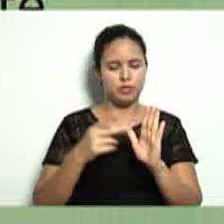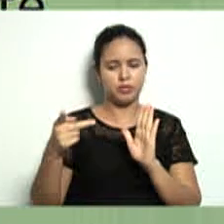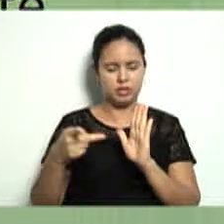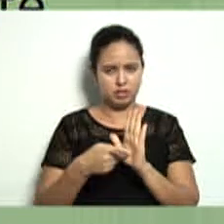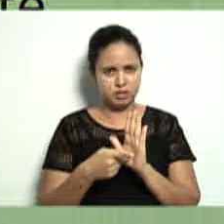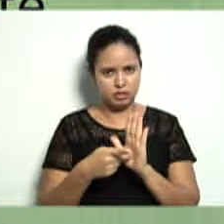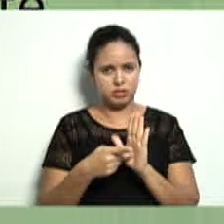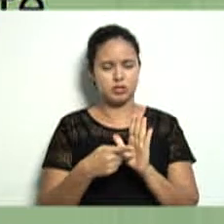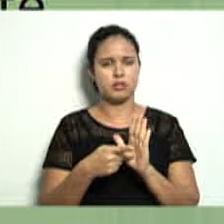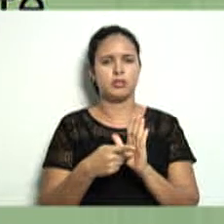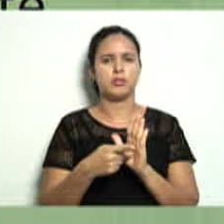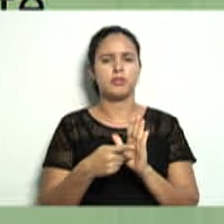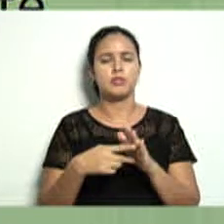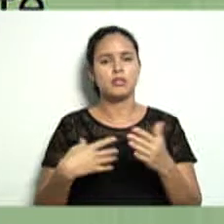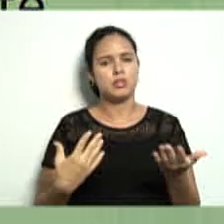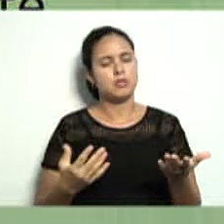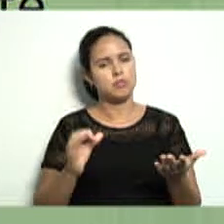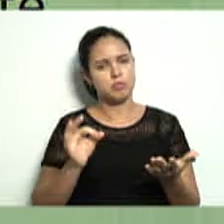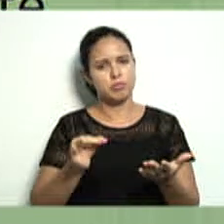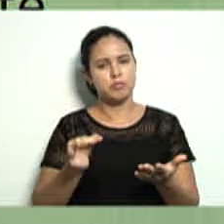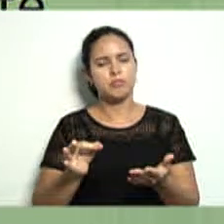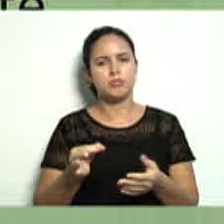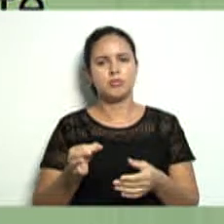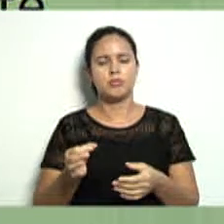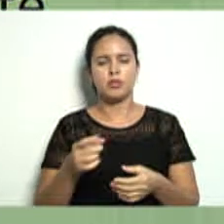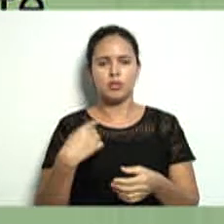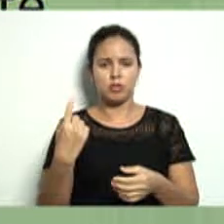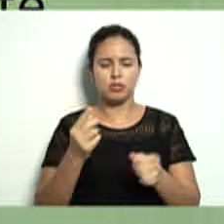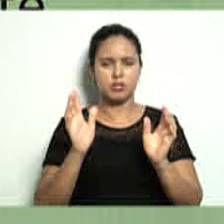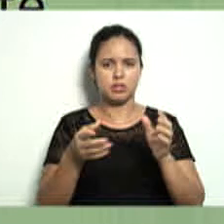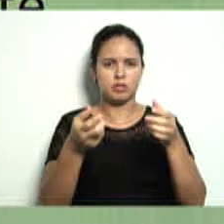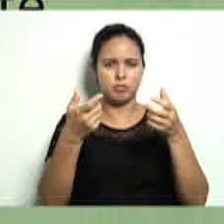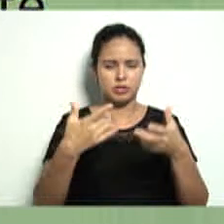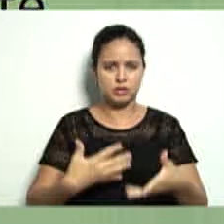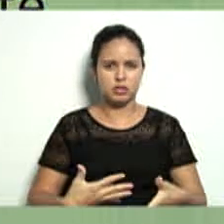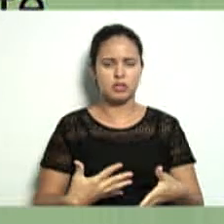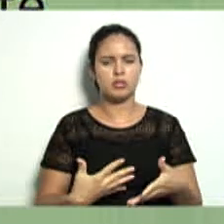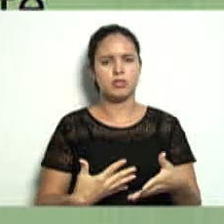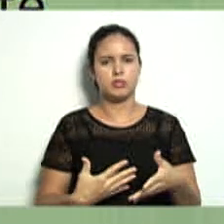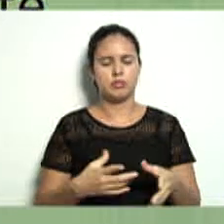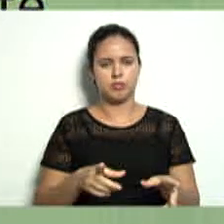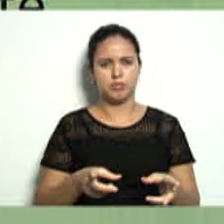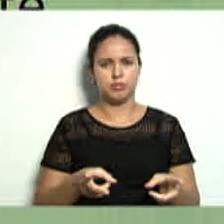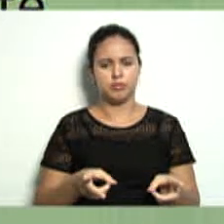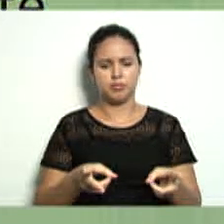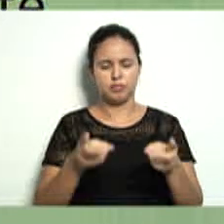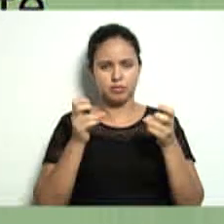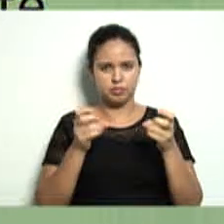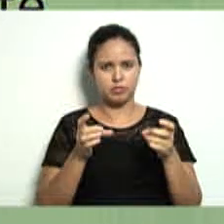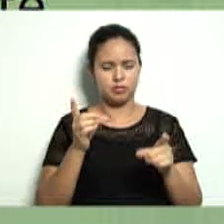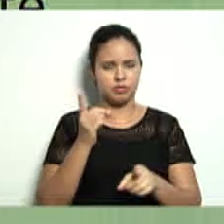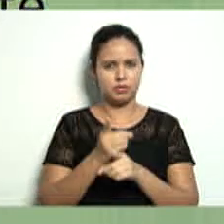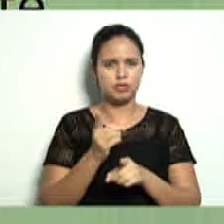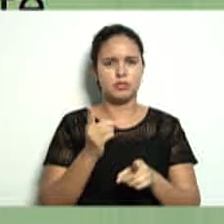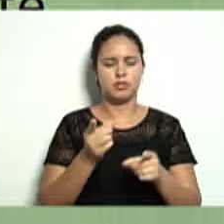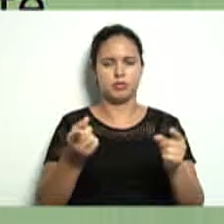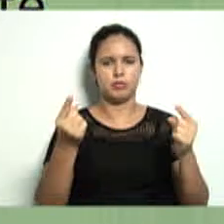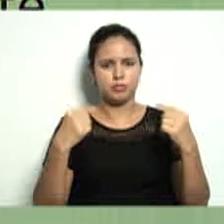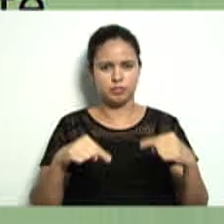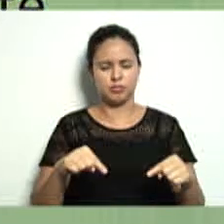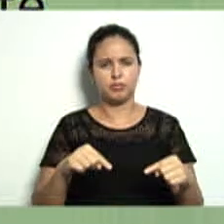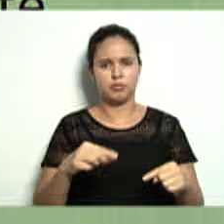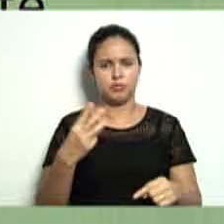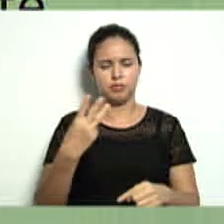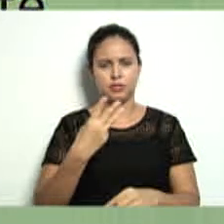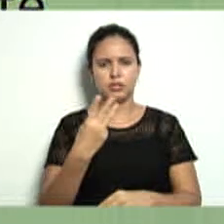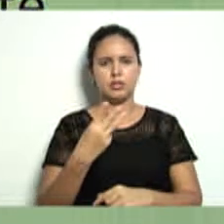gente até falou um pouquinho dessa questão em uma questão anterior, lá que era para identificar a incorreta, né? Vamos lá para a